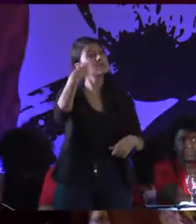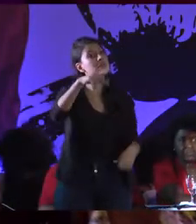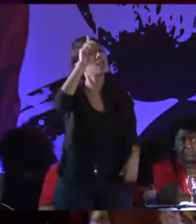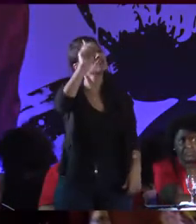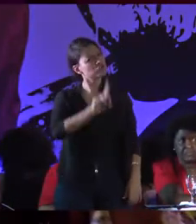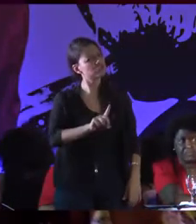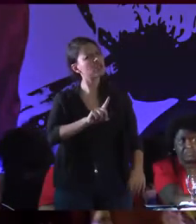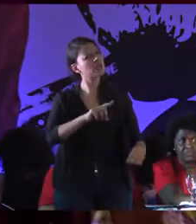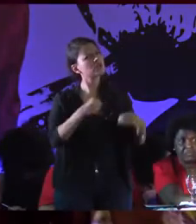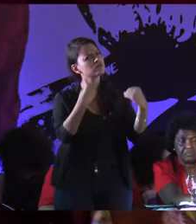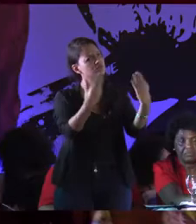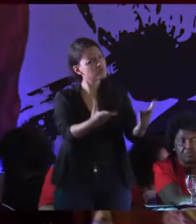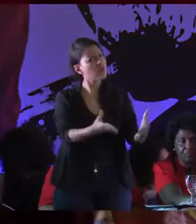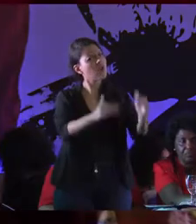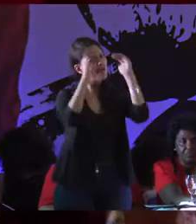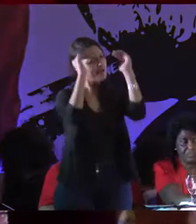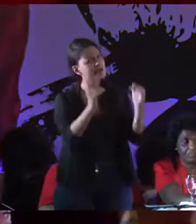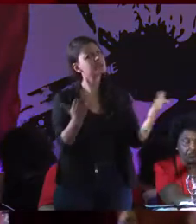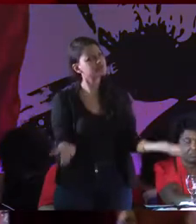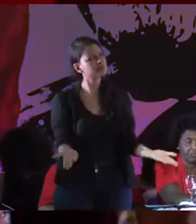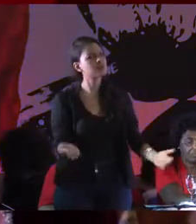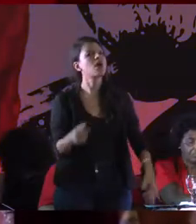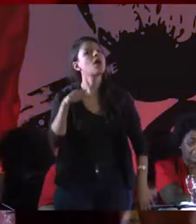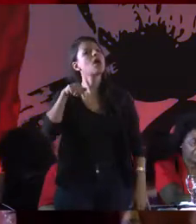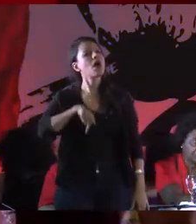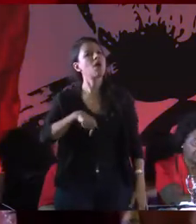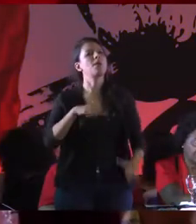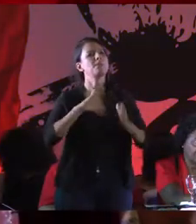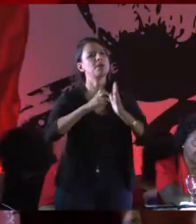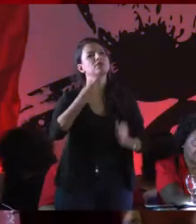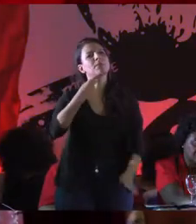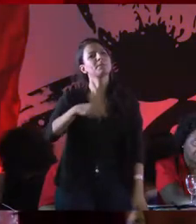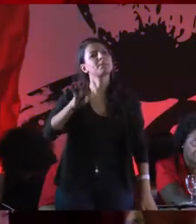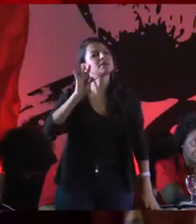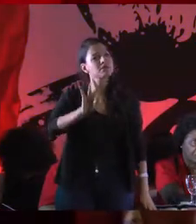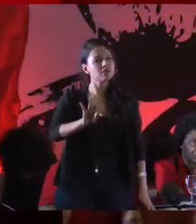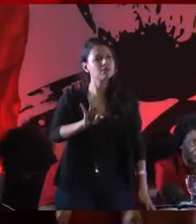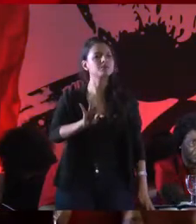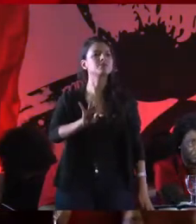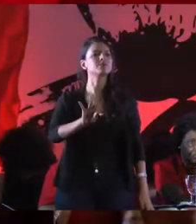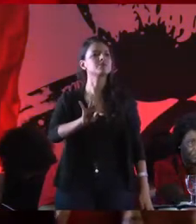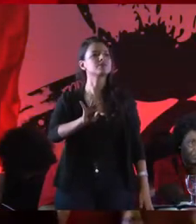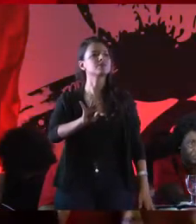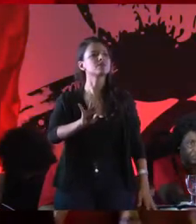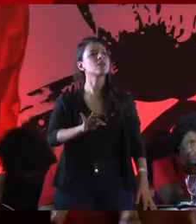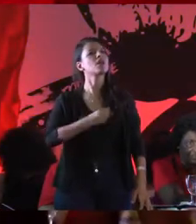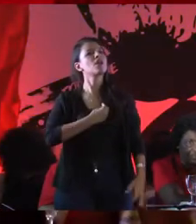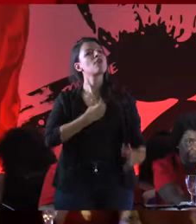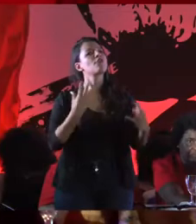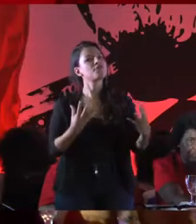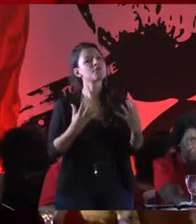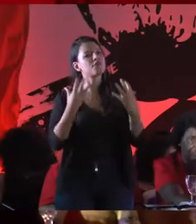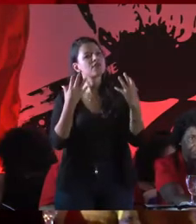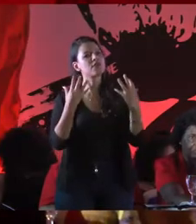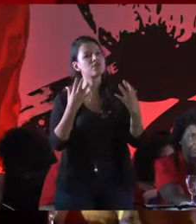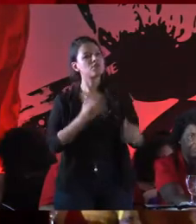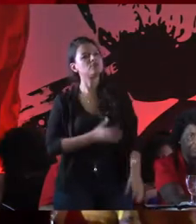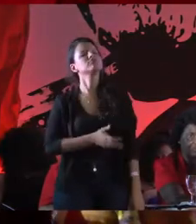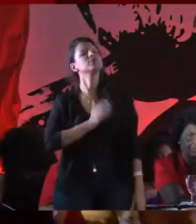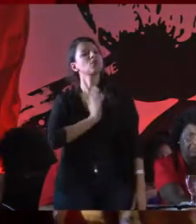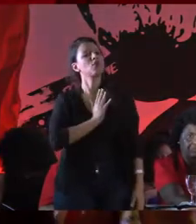sejam reconhecidos e respeitados, o PT continuará vivo nos corações